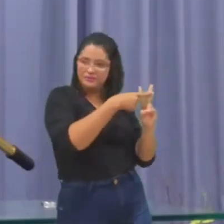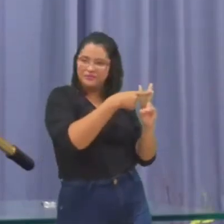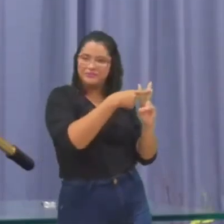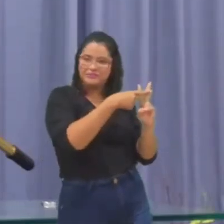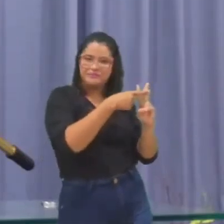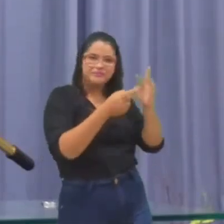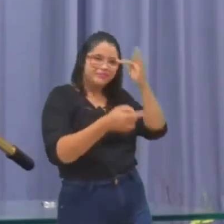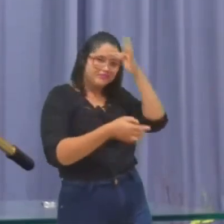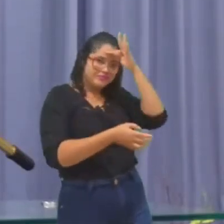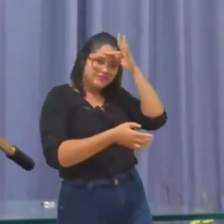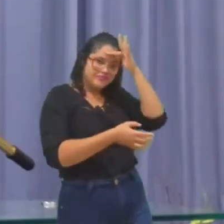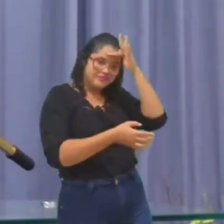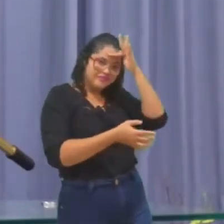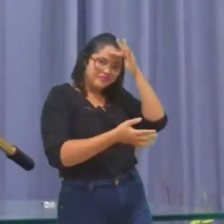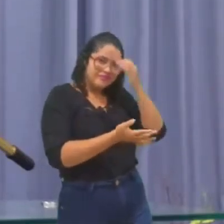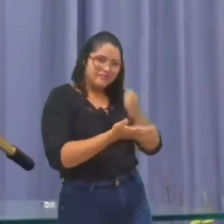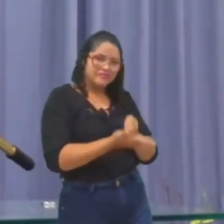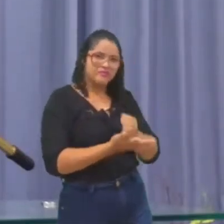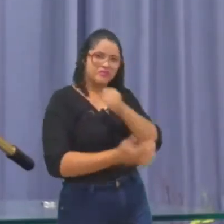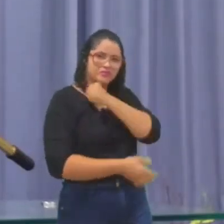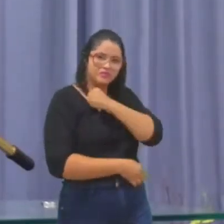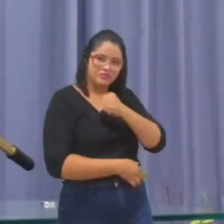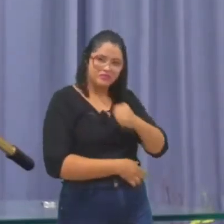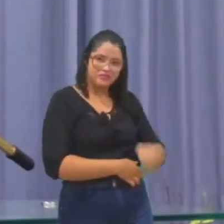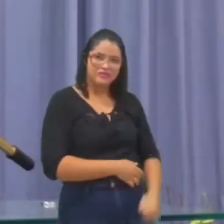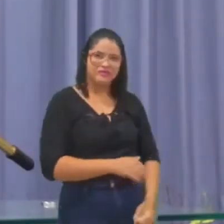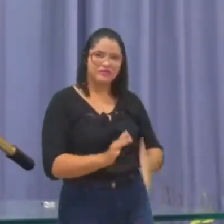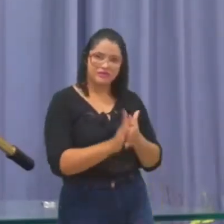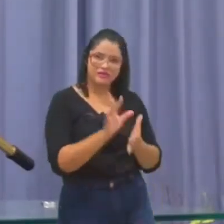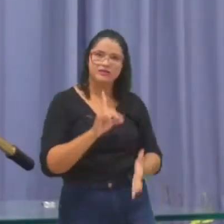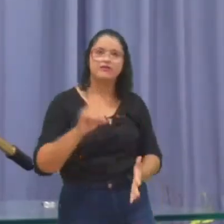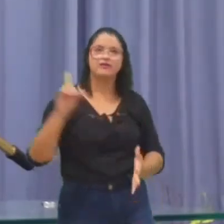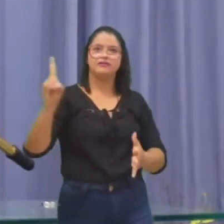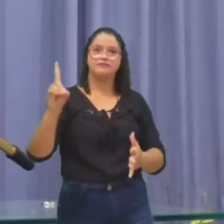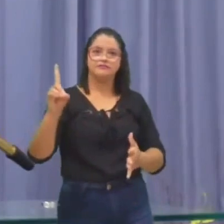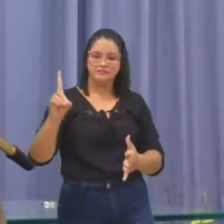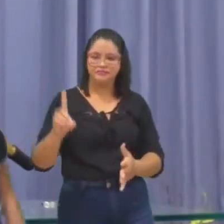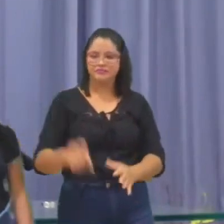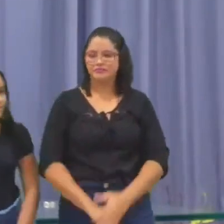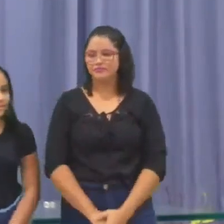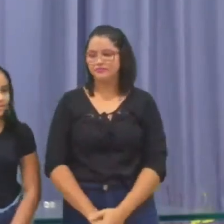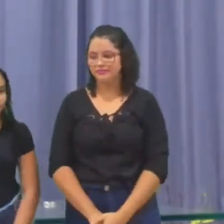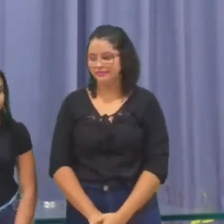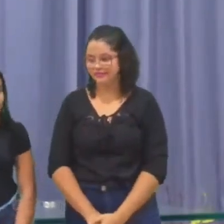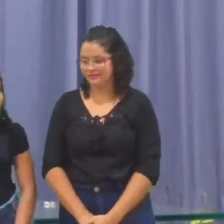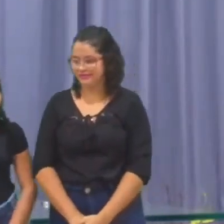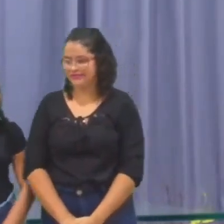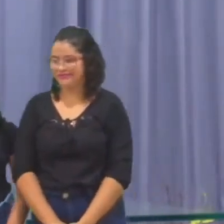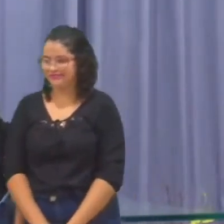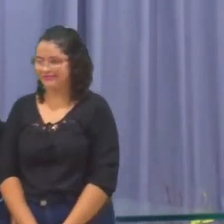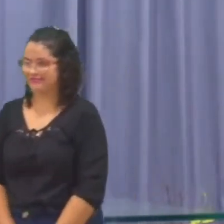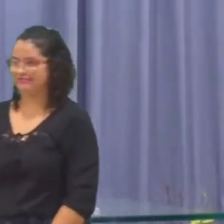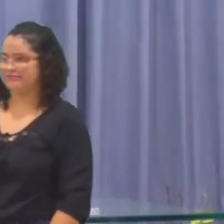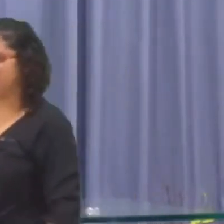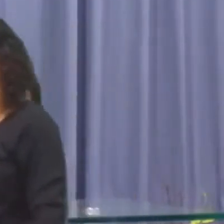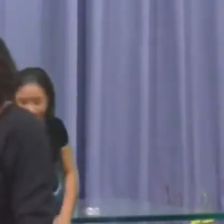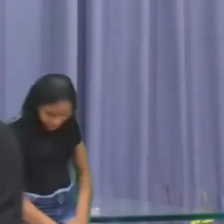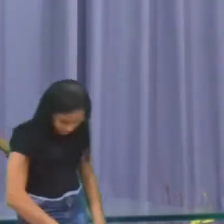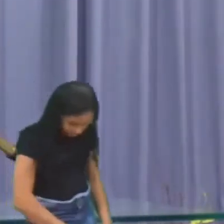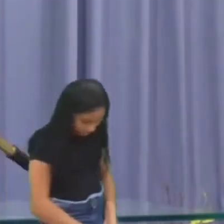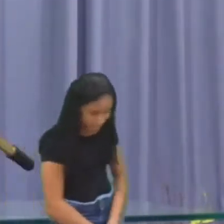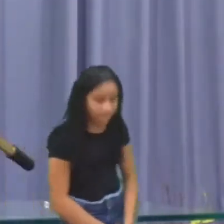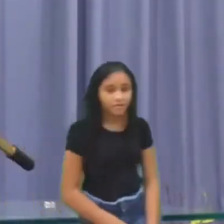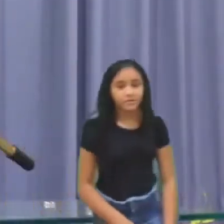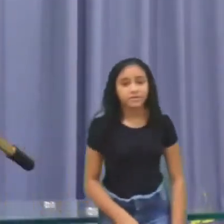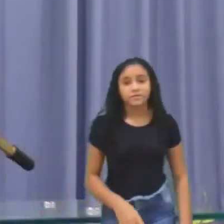fé equilibrada no Senhor e na sua palavra. Eles mediram, não podemos, não conseguimos, mas o nosso